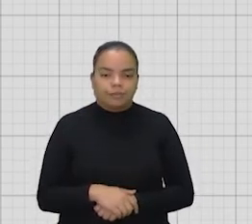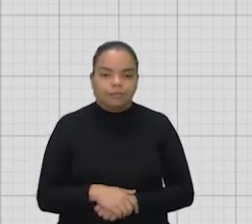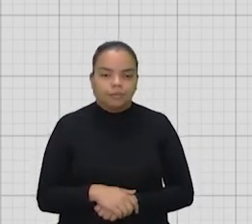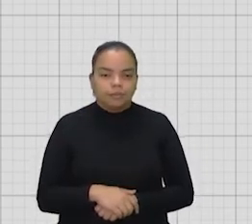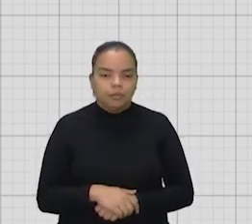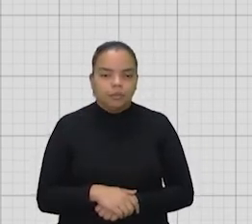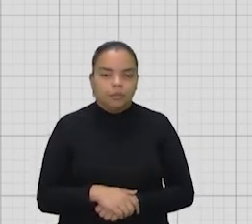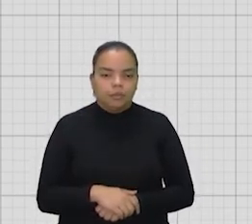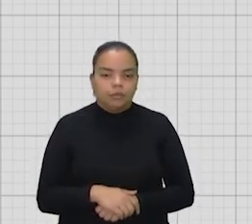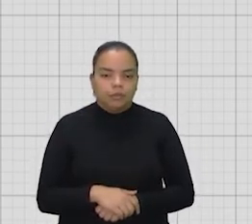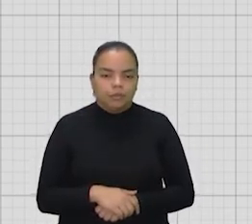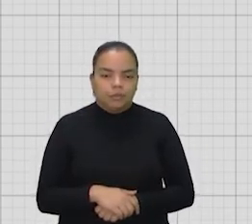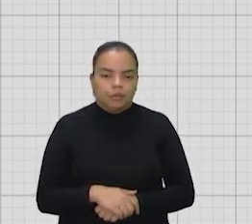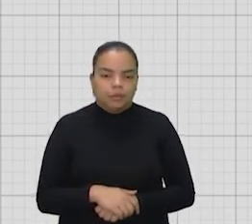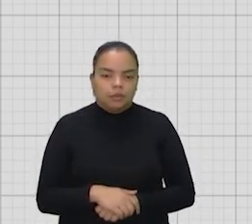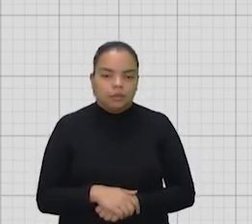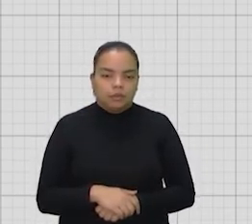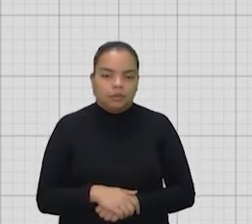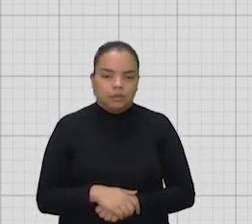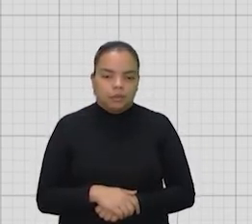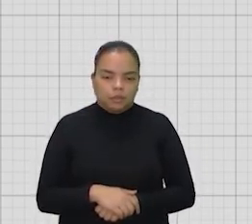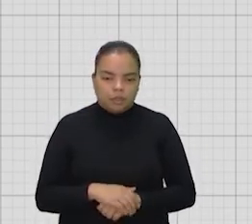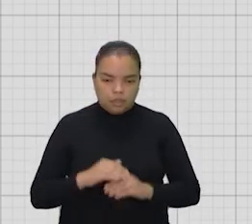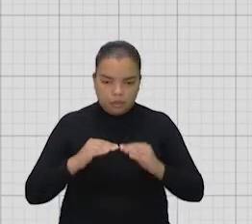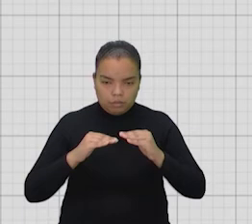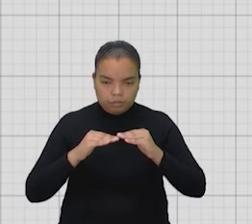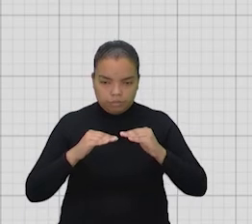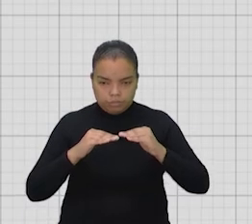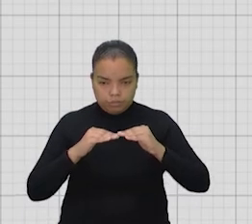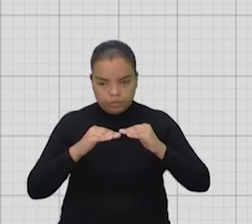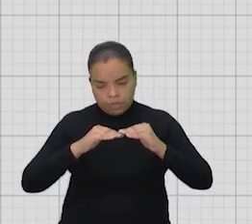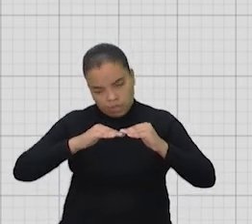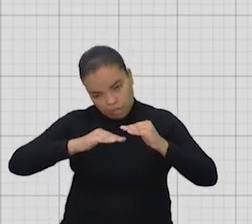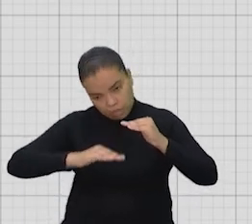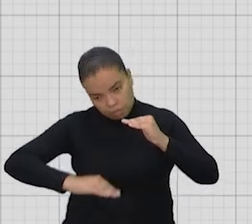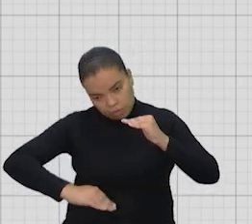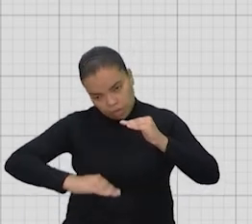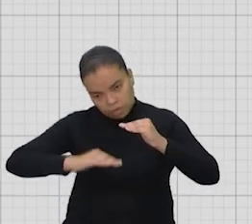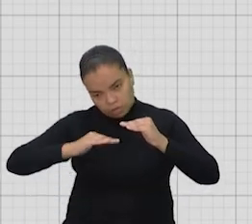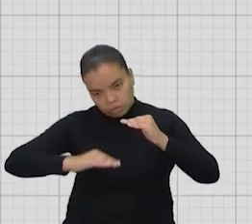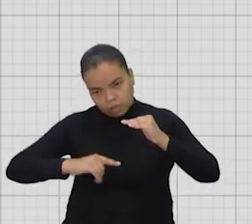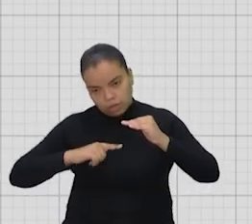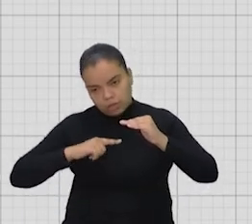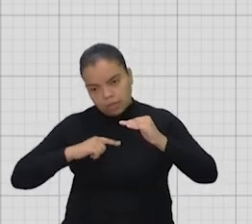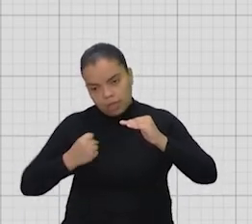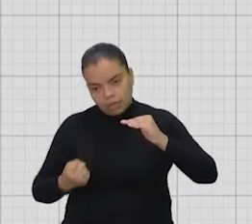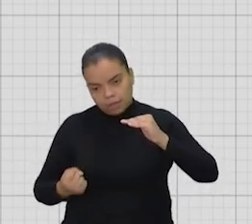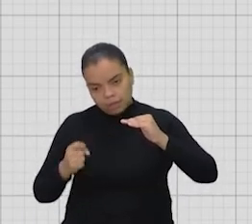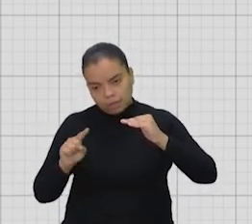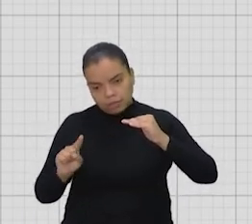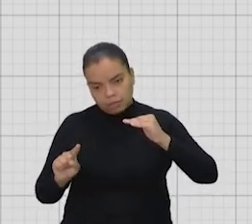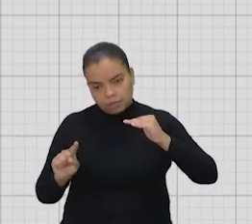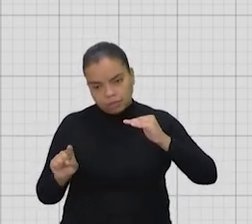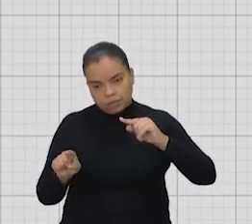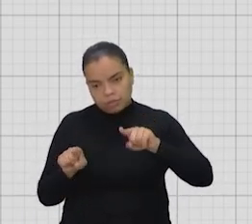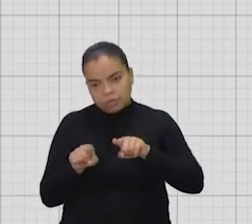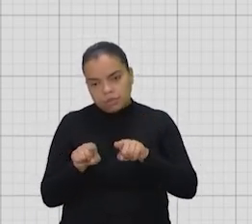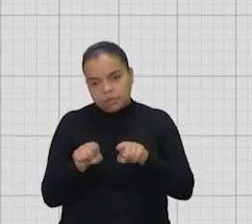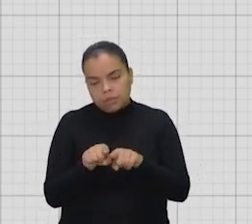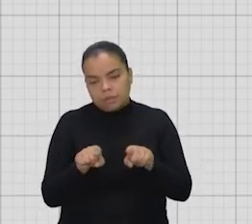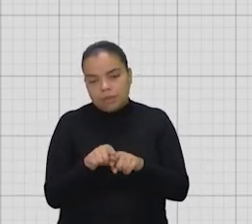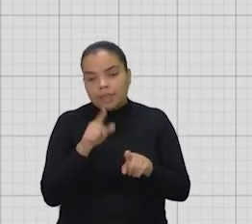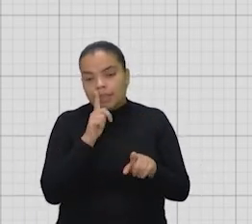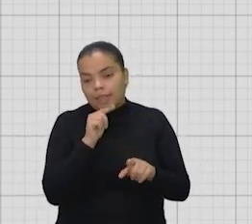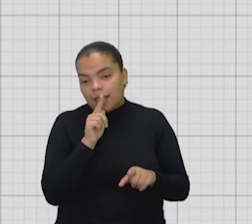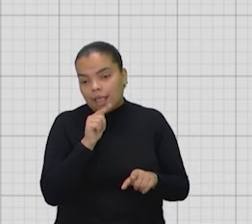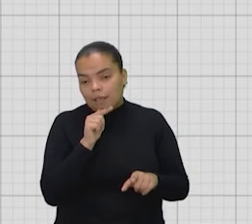pressão atmosférica. Mas embaixo do mar, além da pressão atmosférica, tem a pressão de todo o volume de água, né?